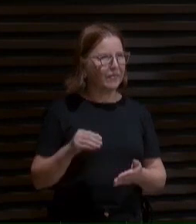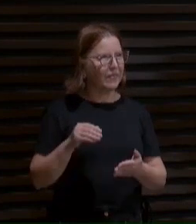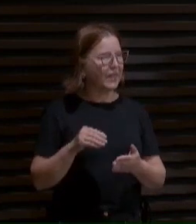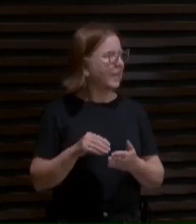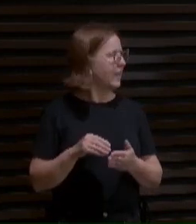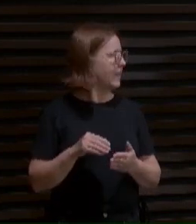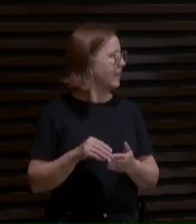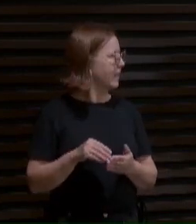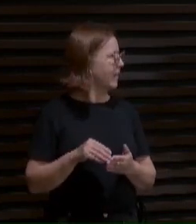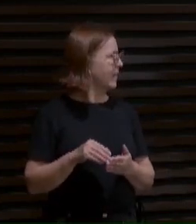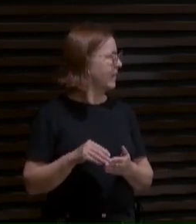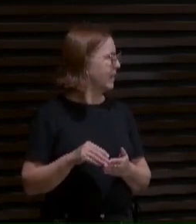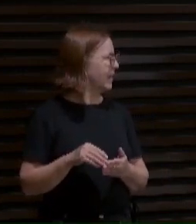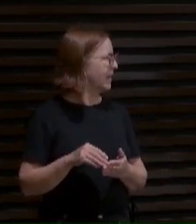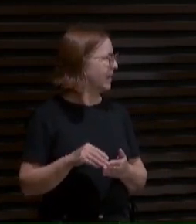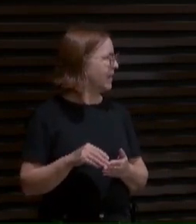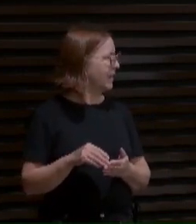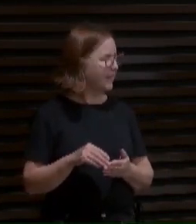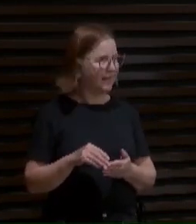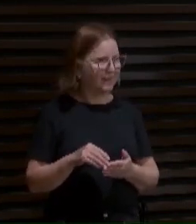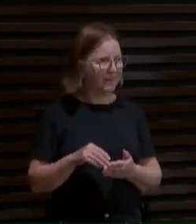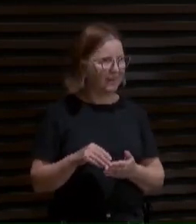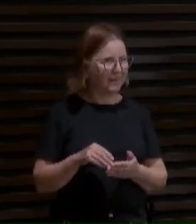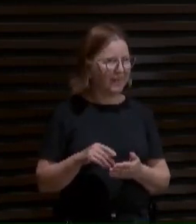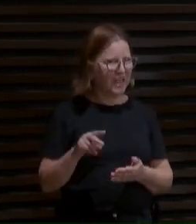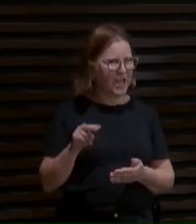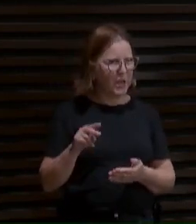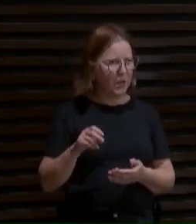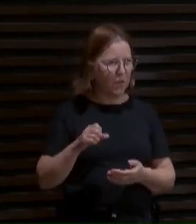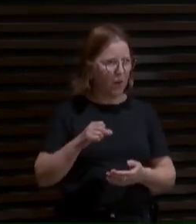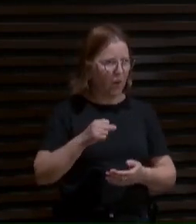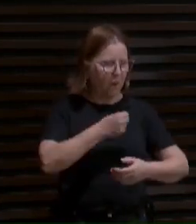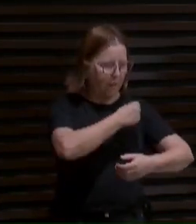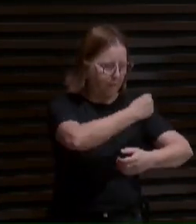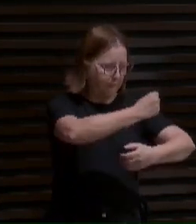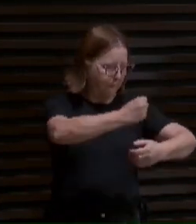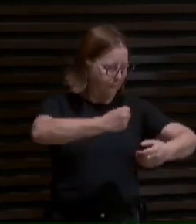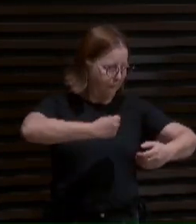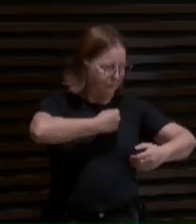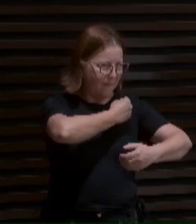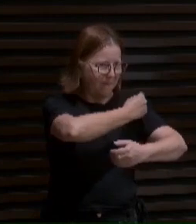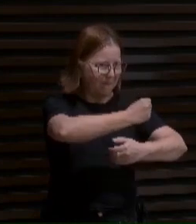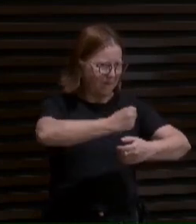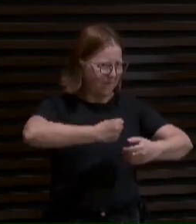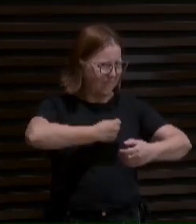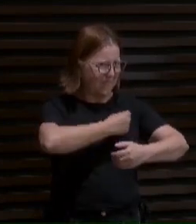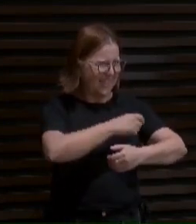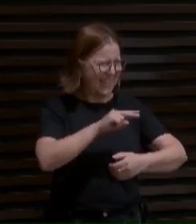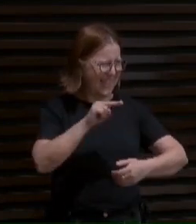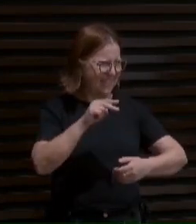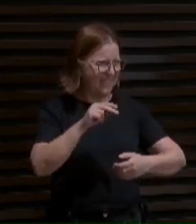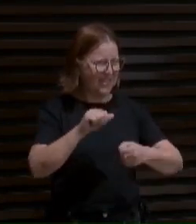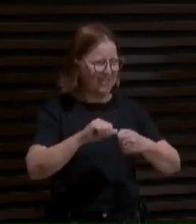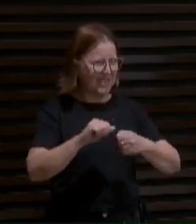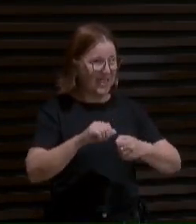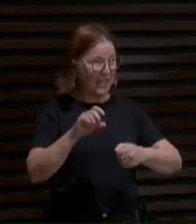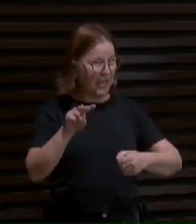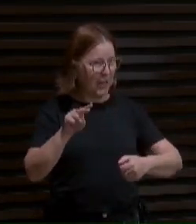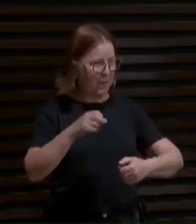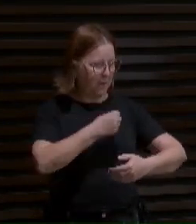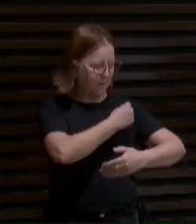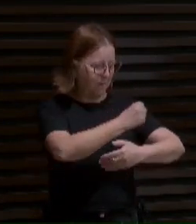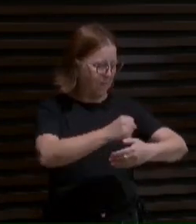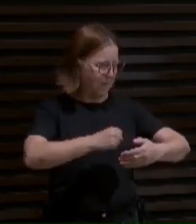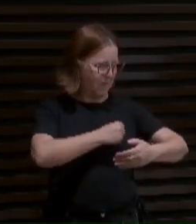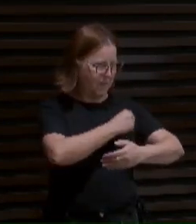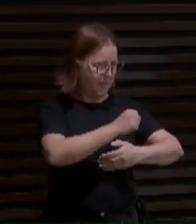faz, angu, né? Polenta, até virar polenta. Começa com água rala e vai mexendo